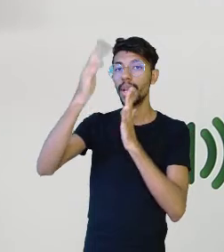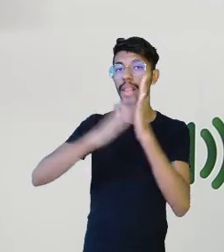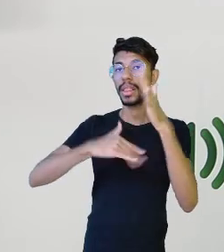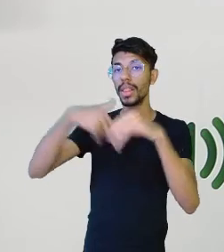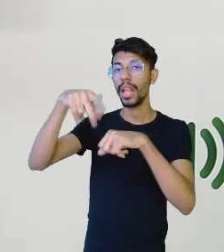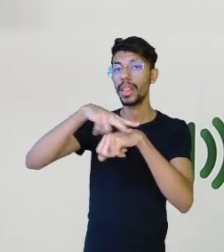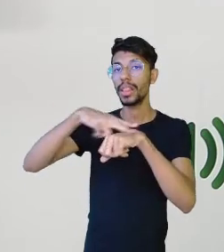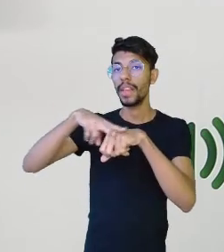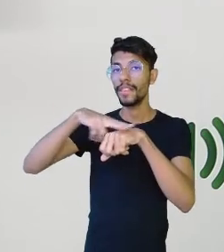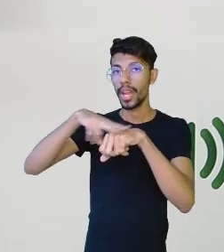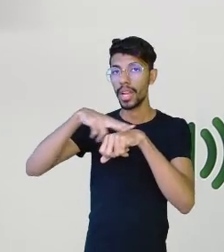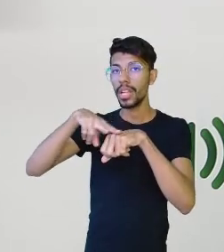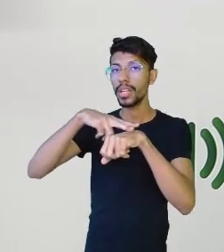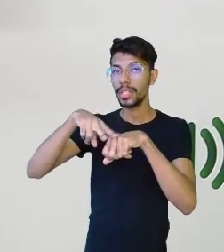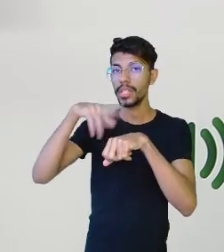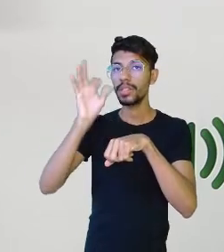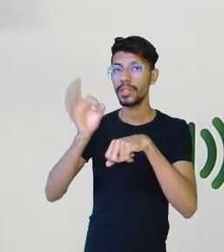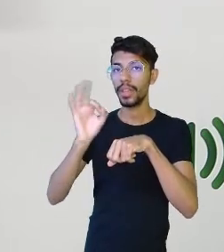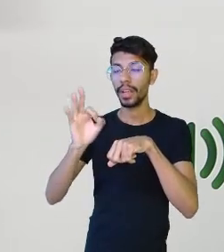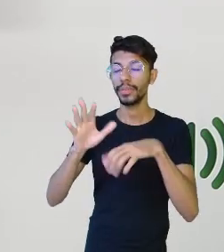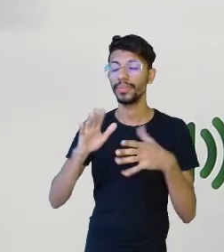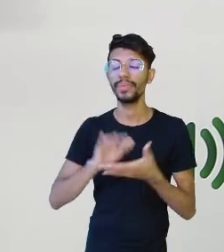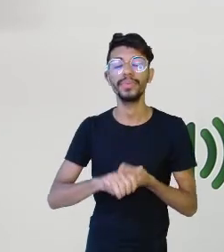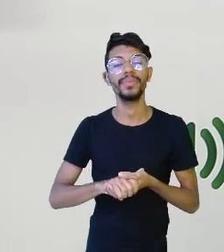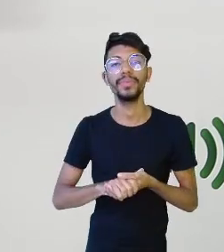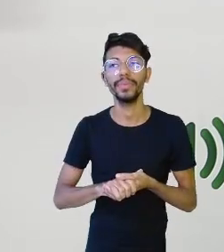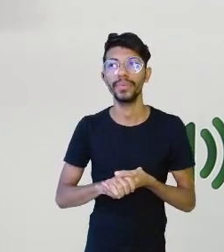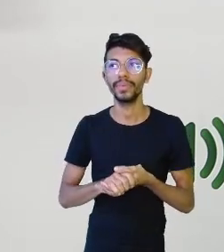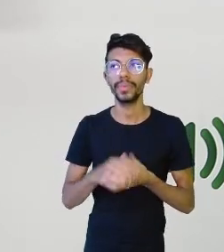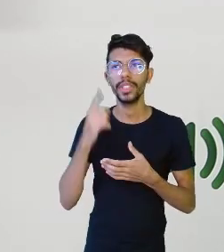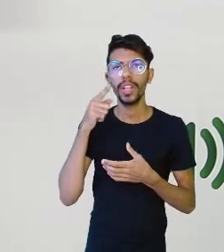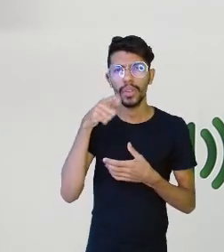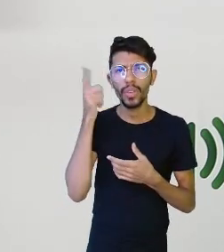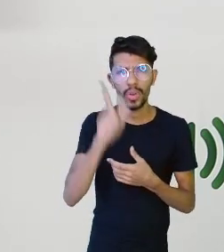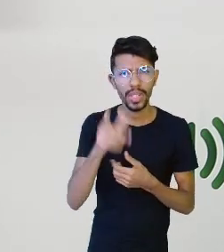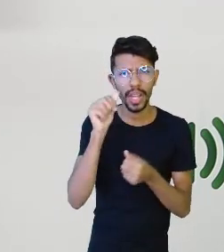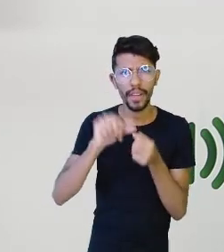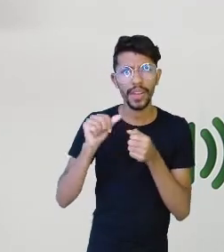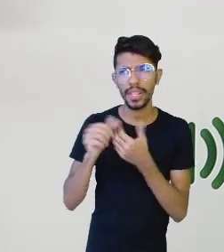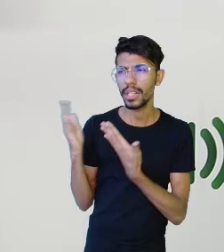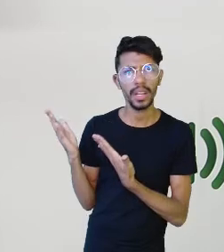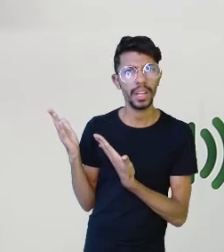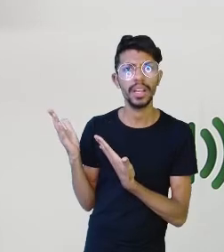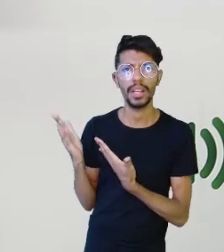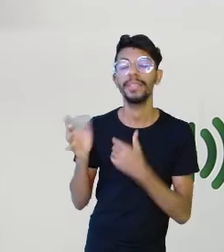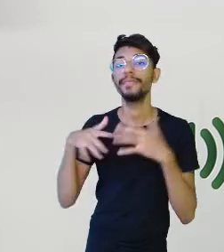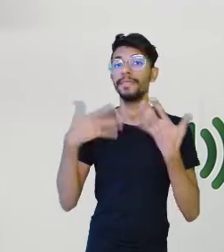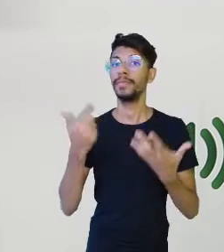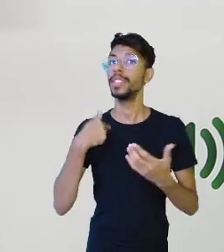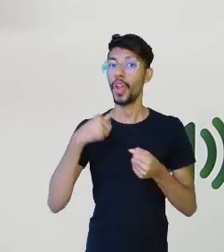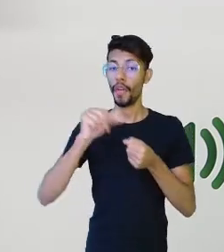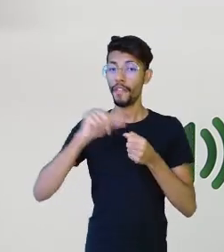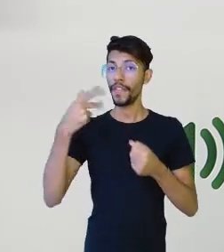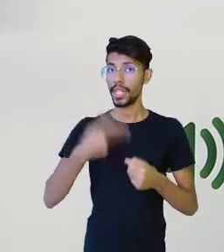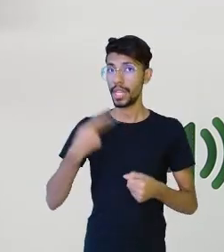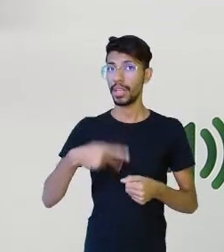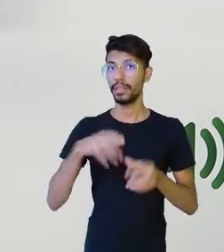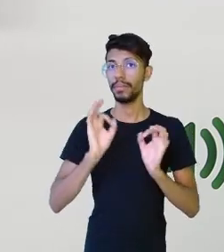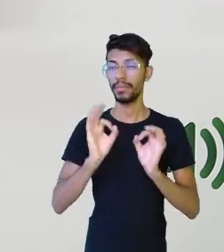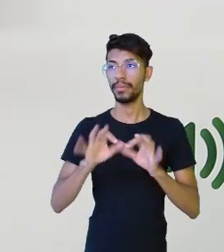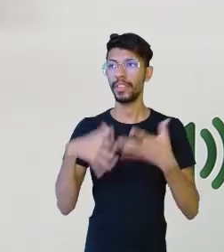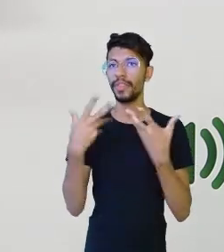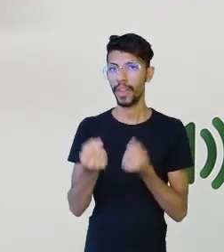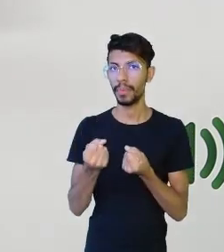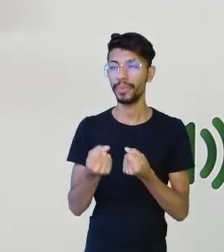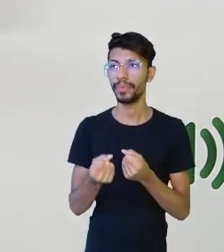pintada de verde. Beleza? Você consegue fazer isso? Eu vou fazer daqui. Vamos lá?